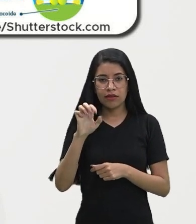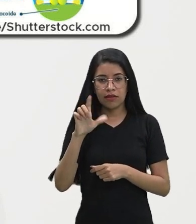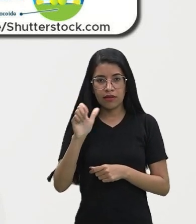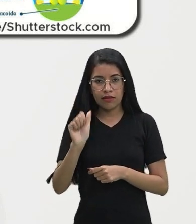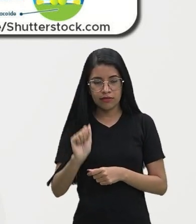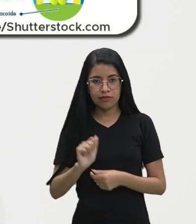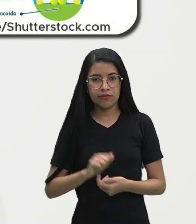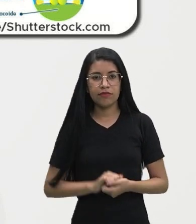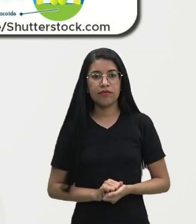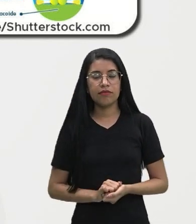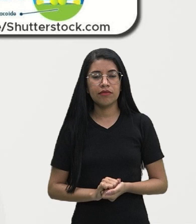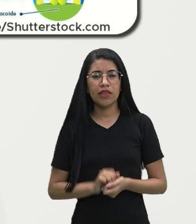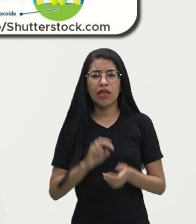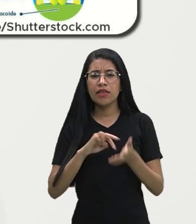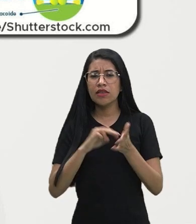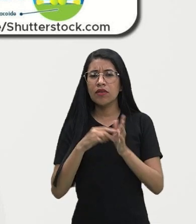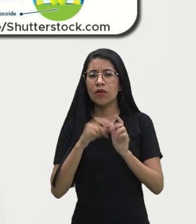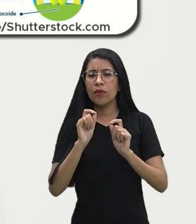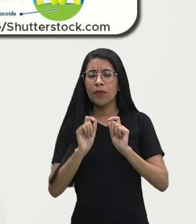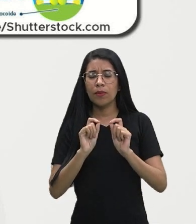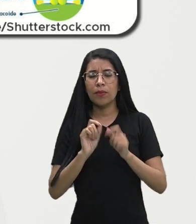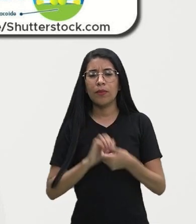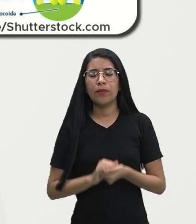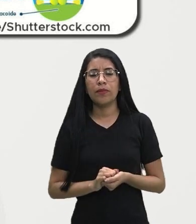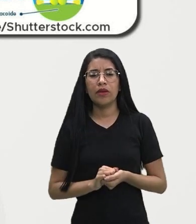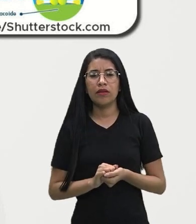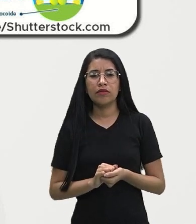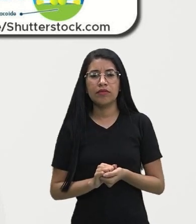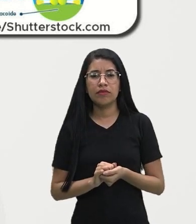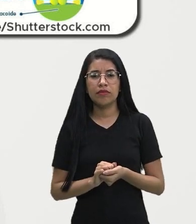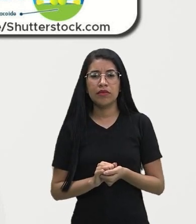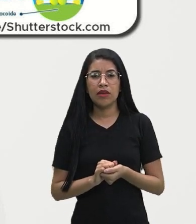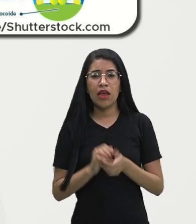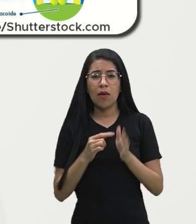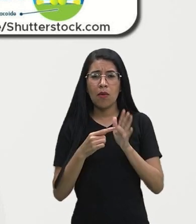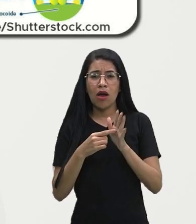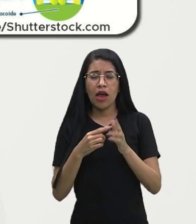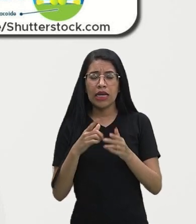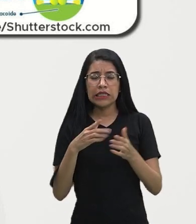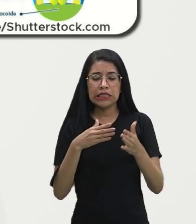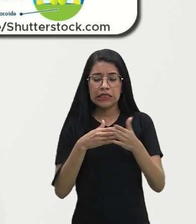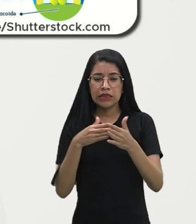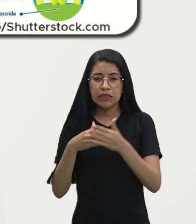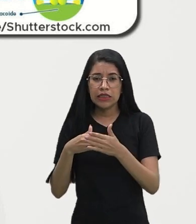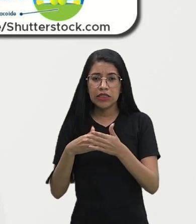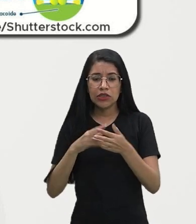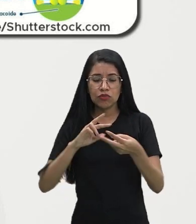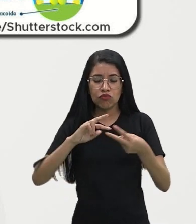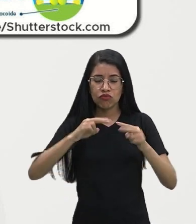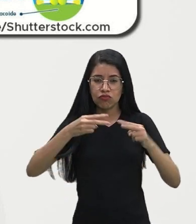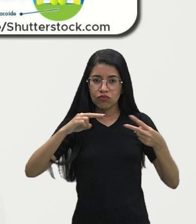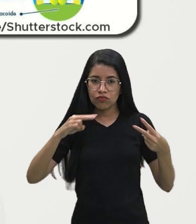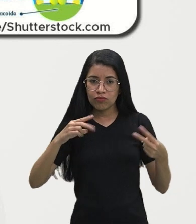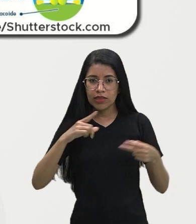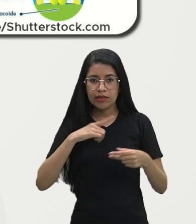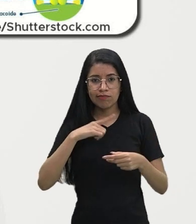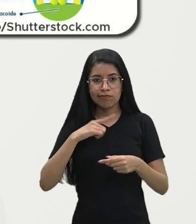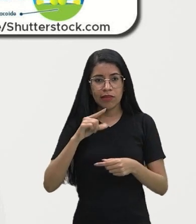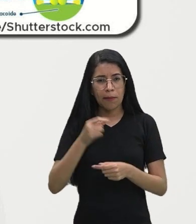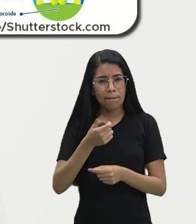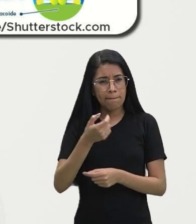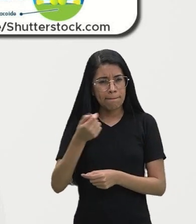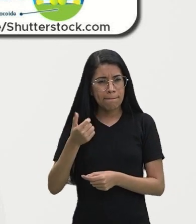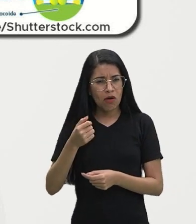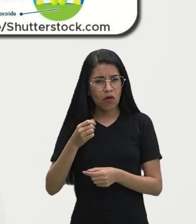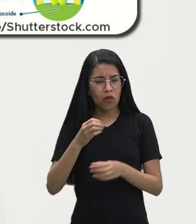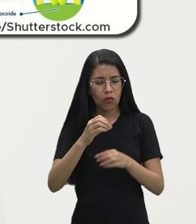carioteca? Carioteca é o que vai delimitar o material genético, tá? Possuem poucas organelas